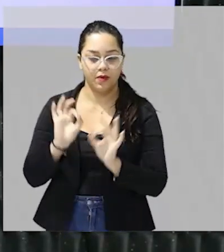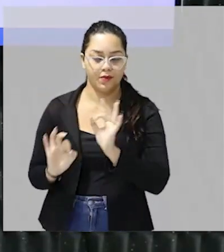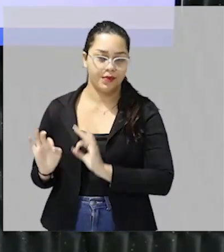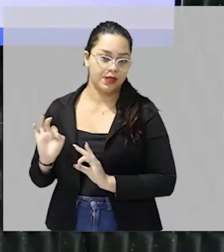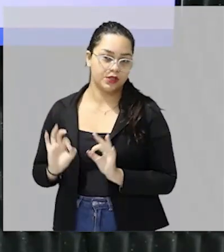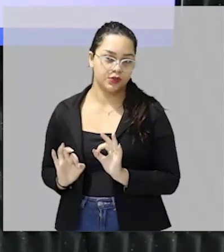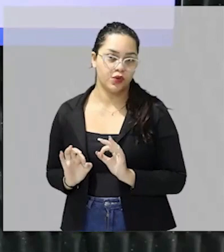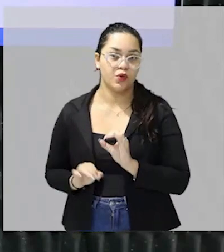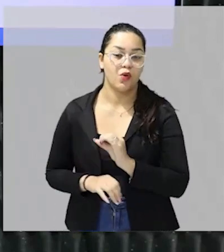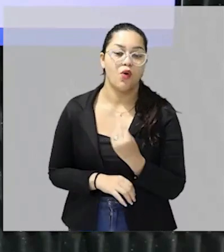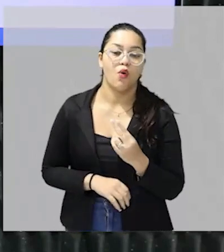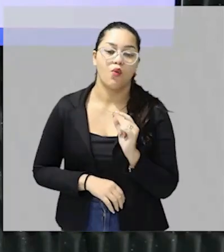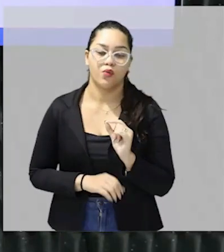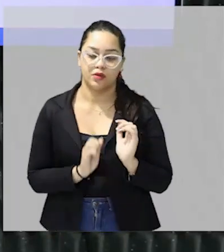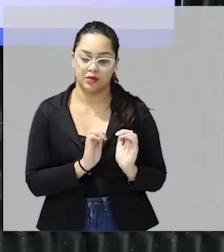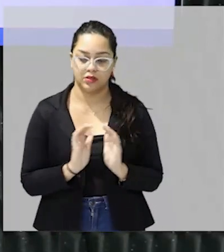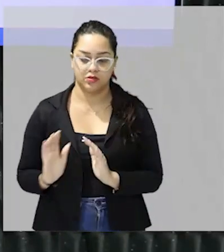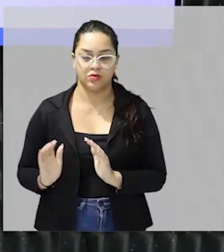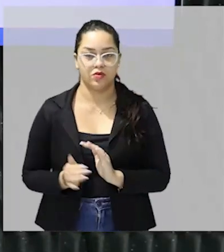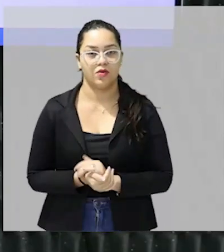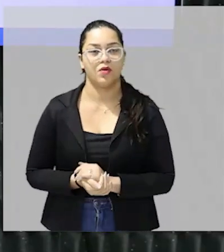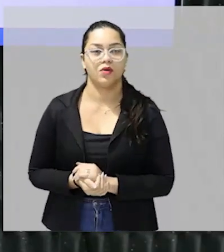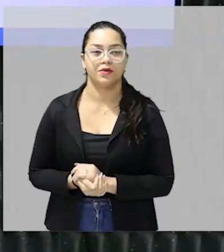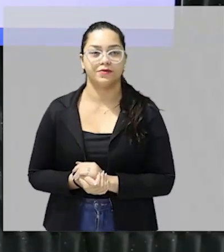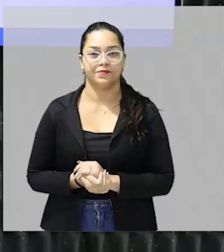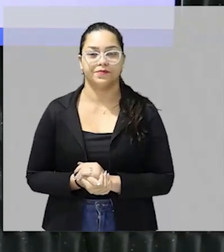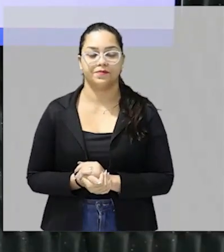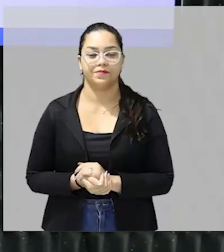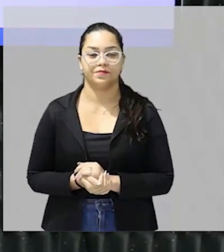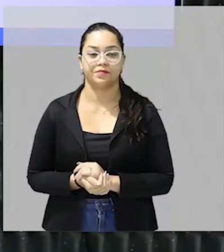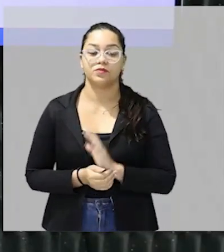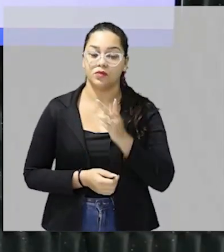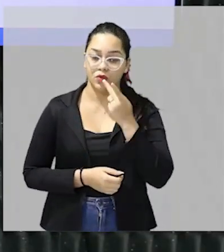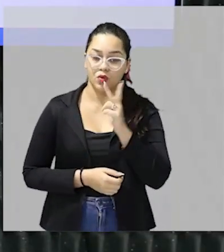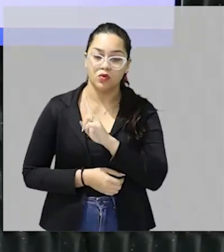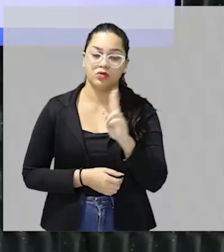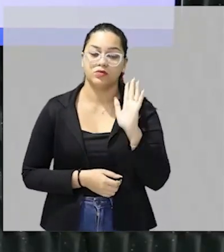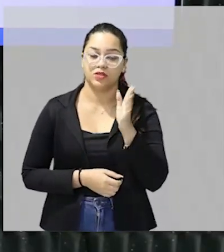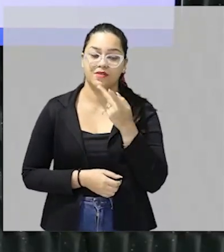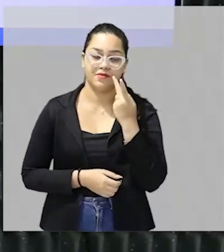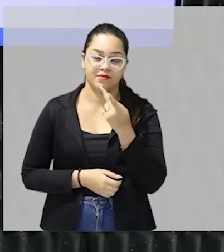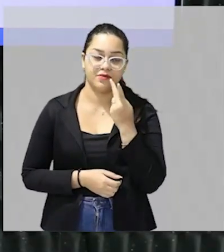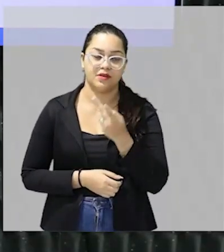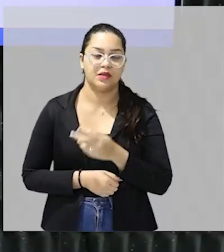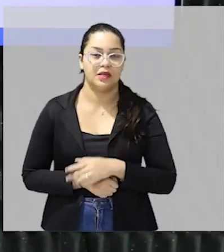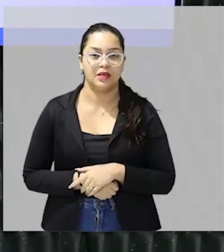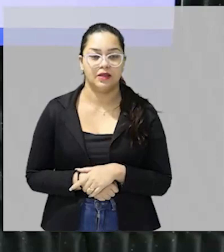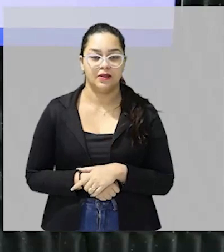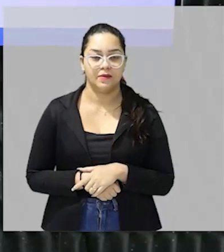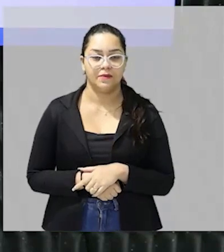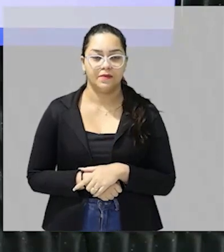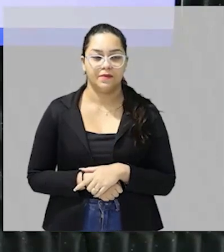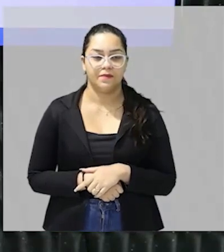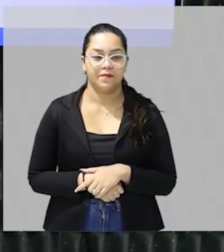no período transitório. É do período competitivo, o próprio nome sugere, competitivo,